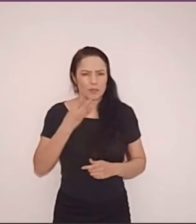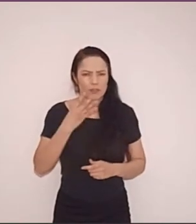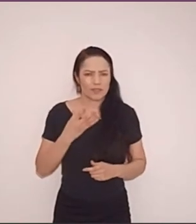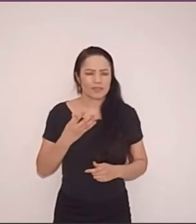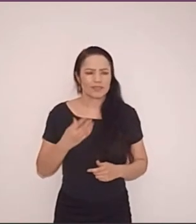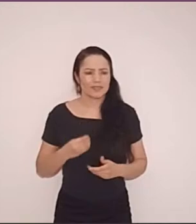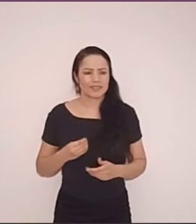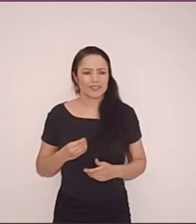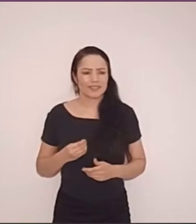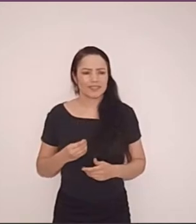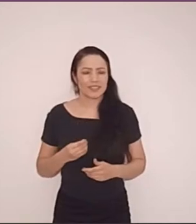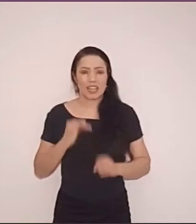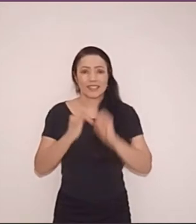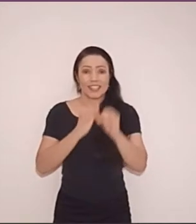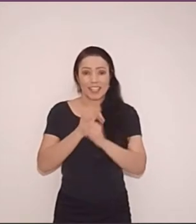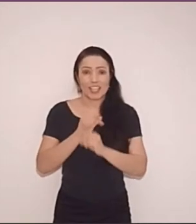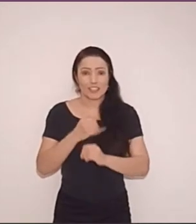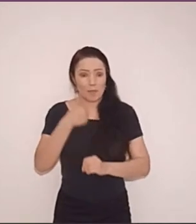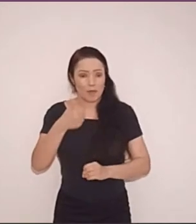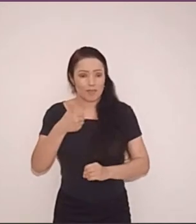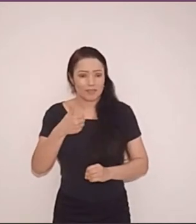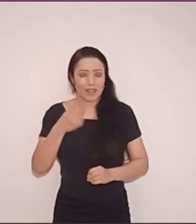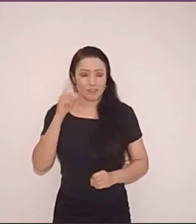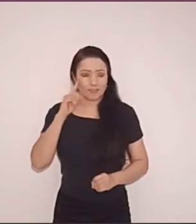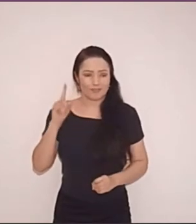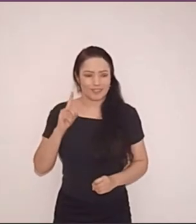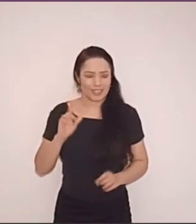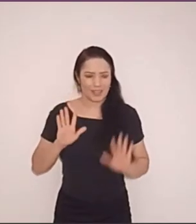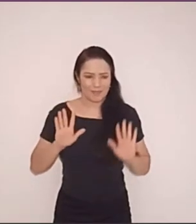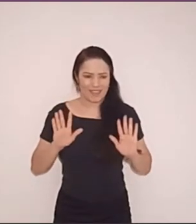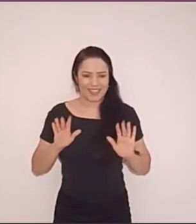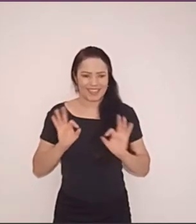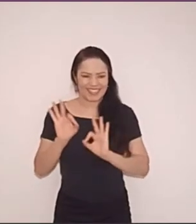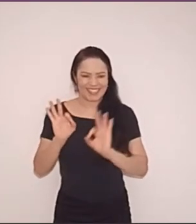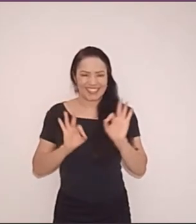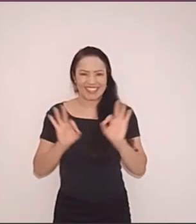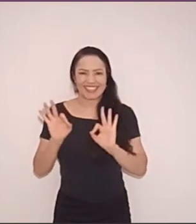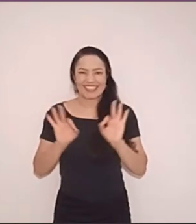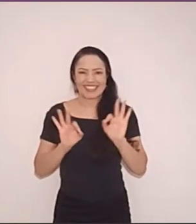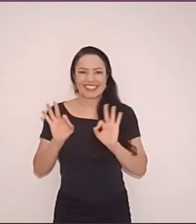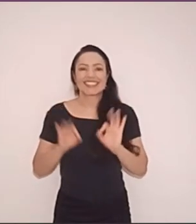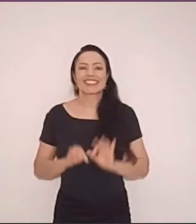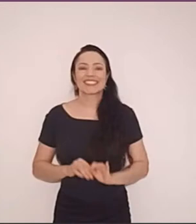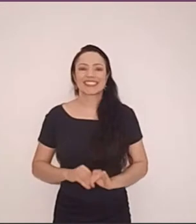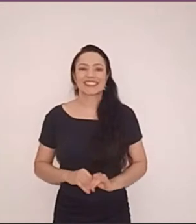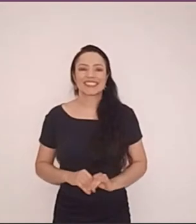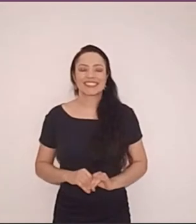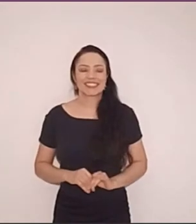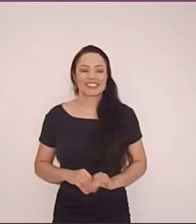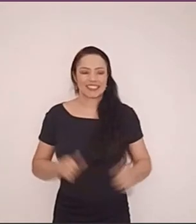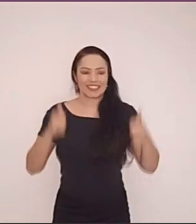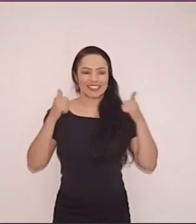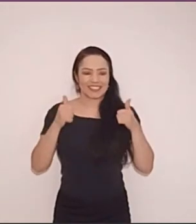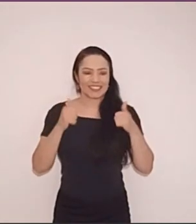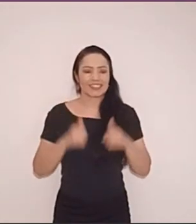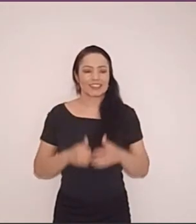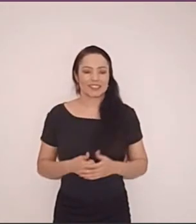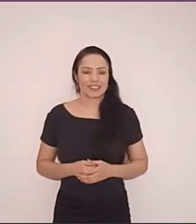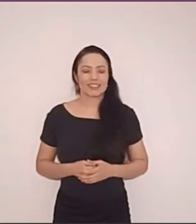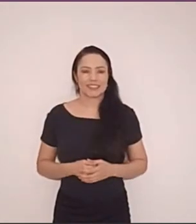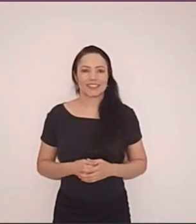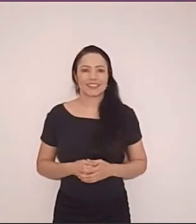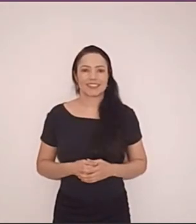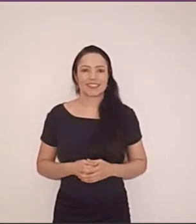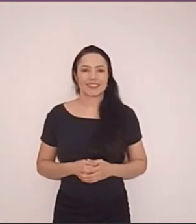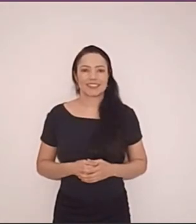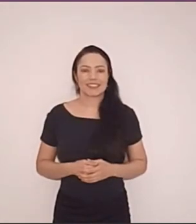e eu internet aqui tá ligado a internet tá ficando bem aqui